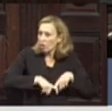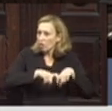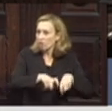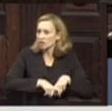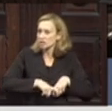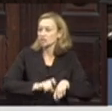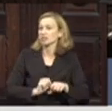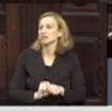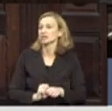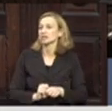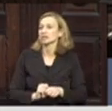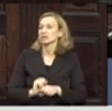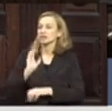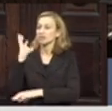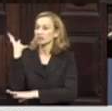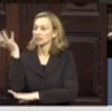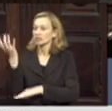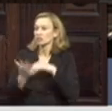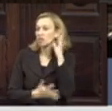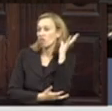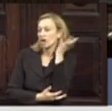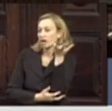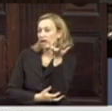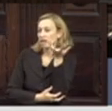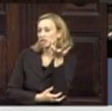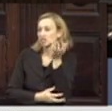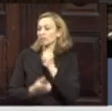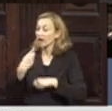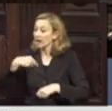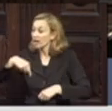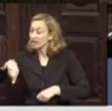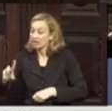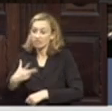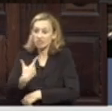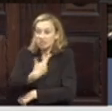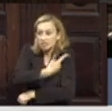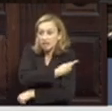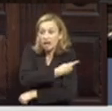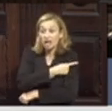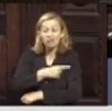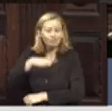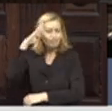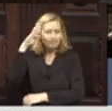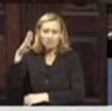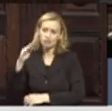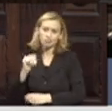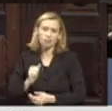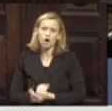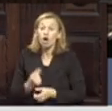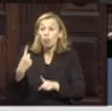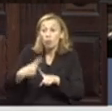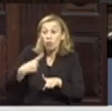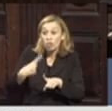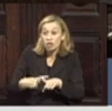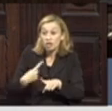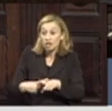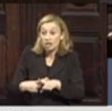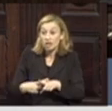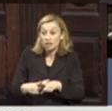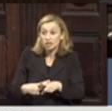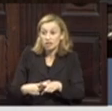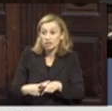busca ativa. O que quer dizer isso? Quer dizer que tem que ir alguém da